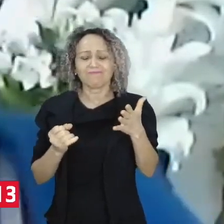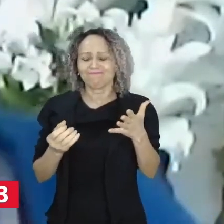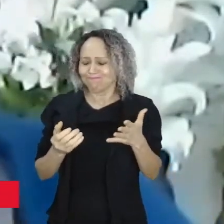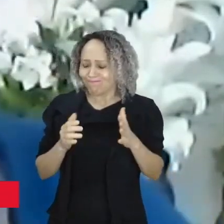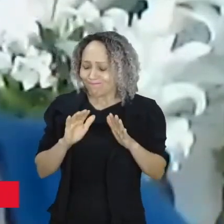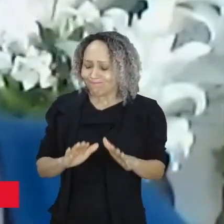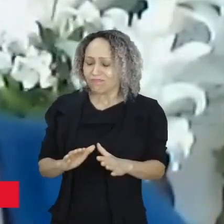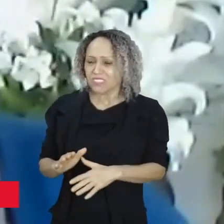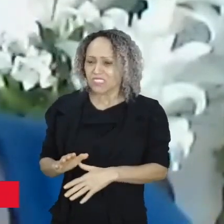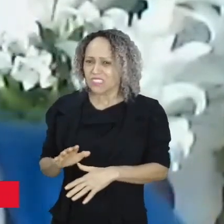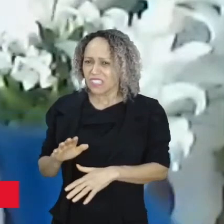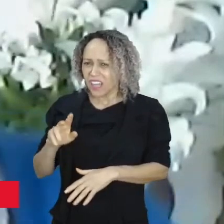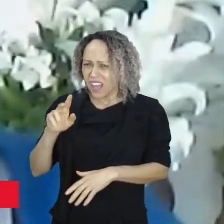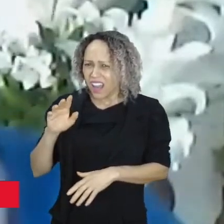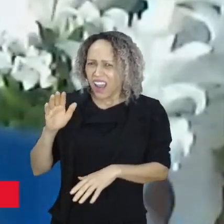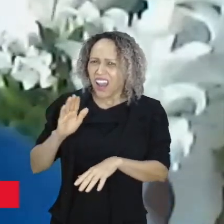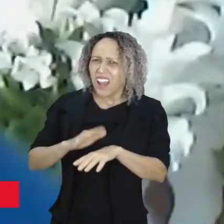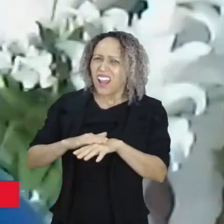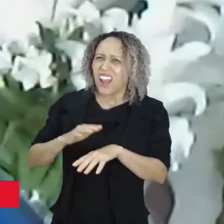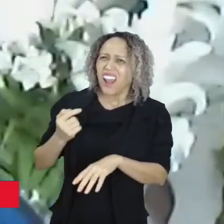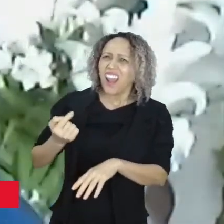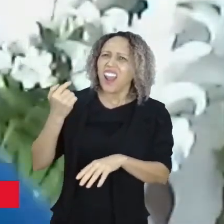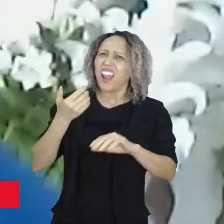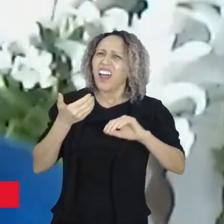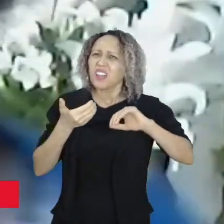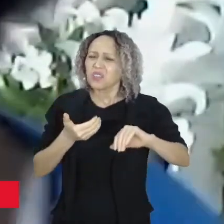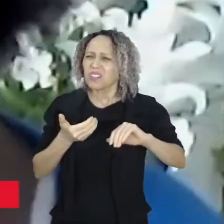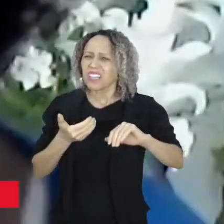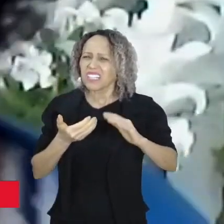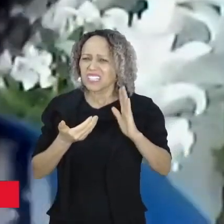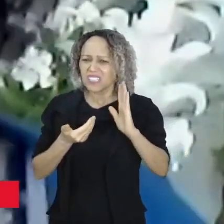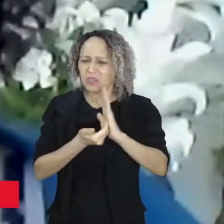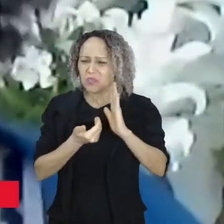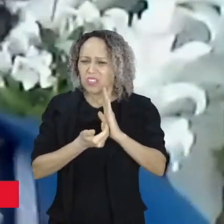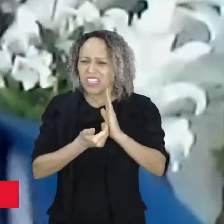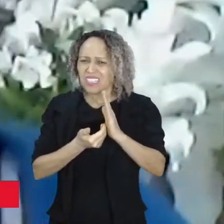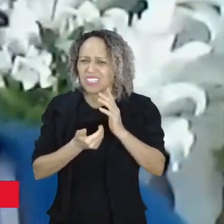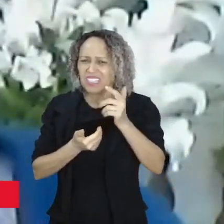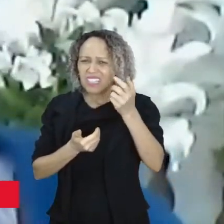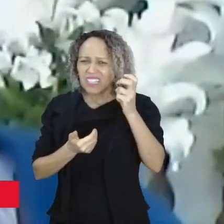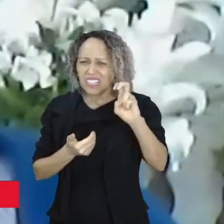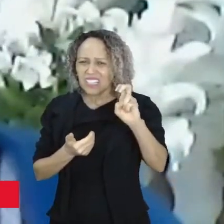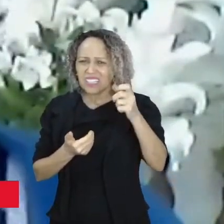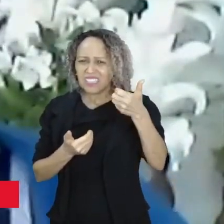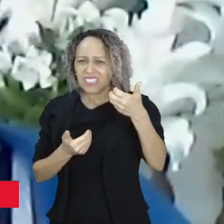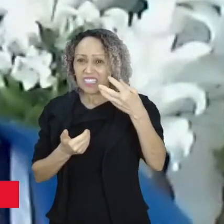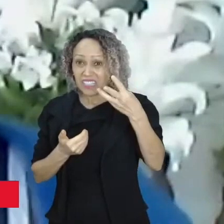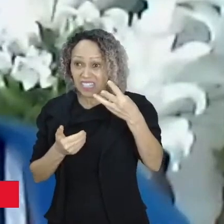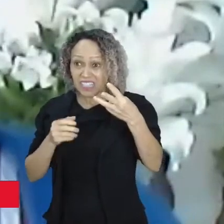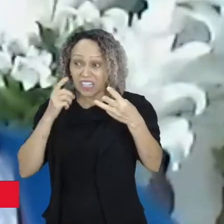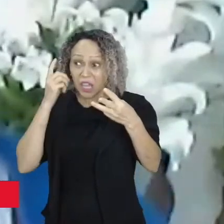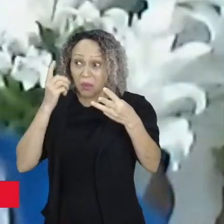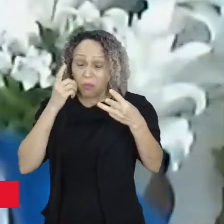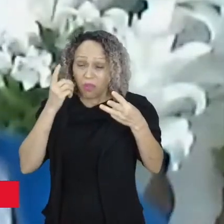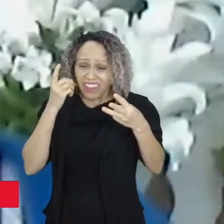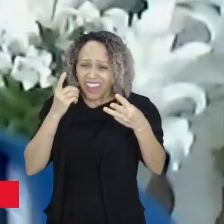não deveriam ter. Não, elas têm que ter licença maternidade, ela tem que ter tudo que as outras